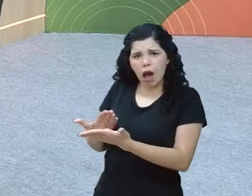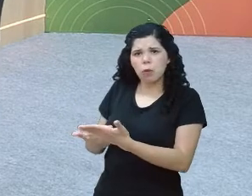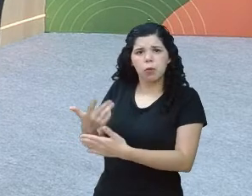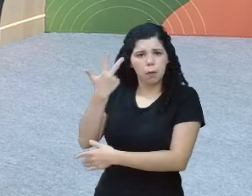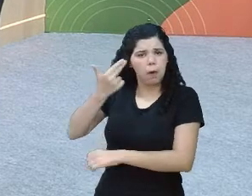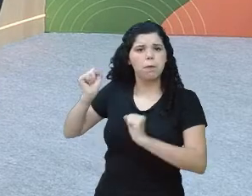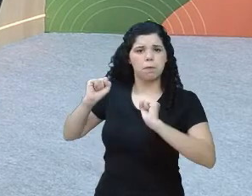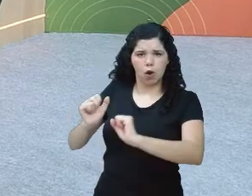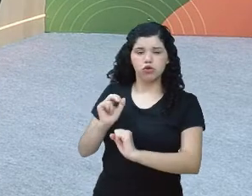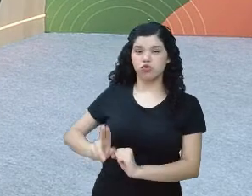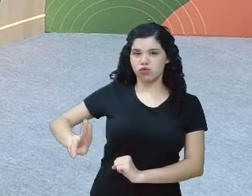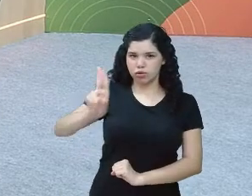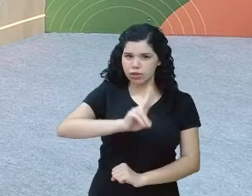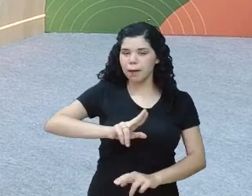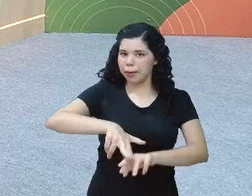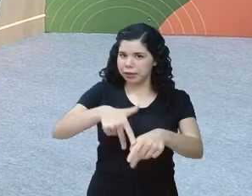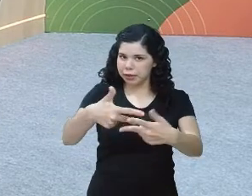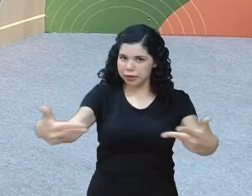uso desse material.